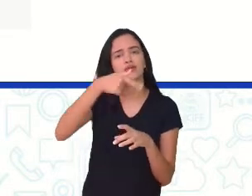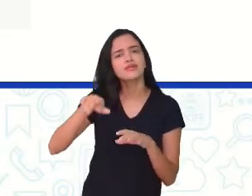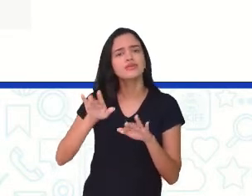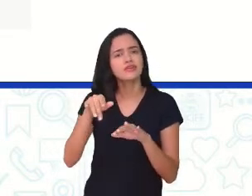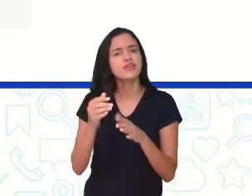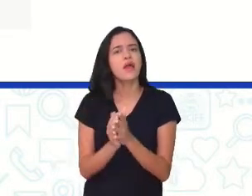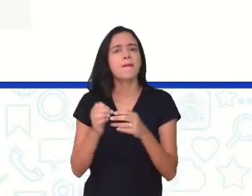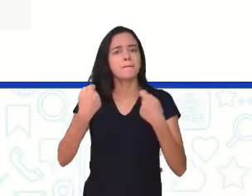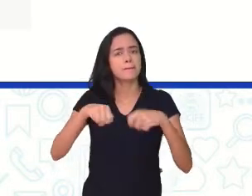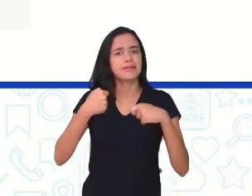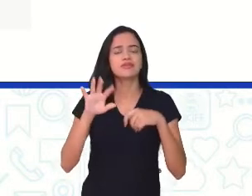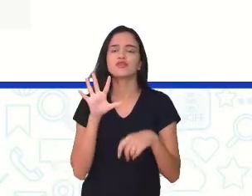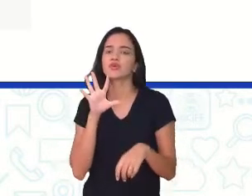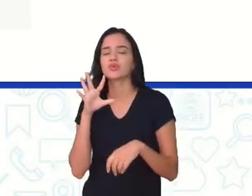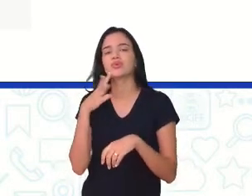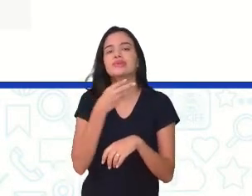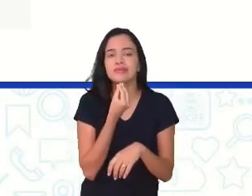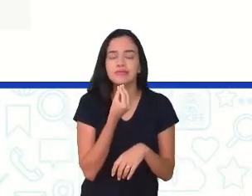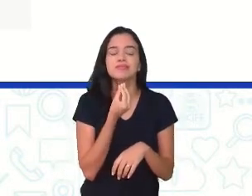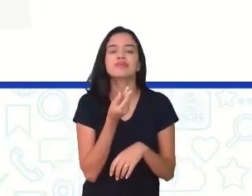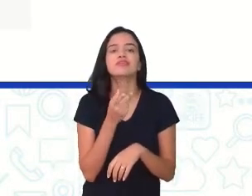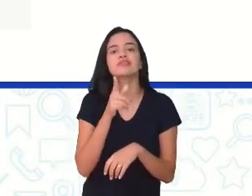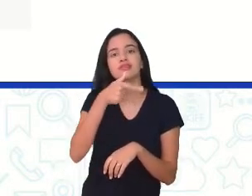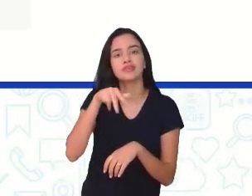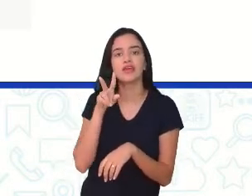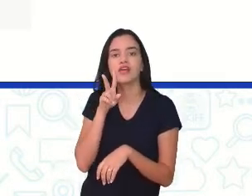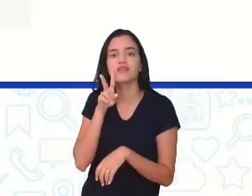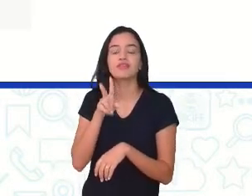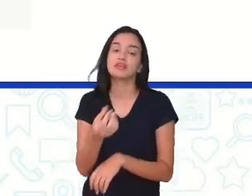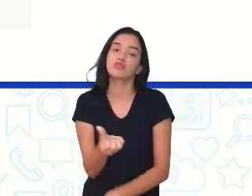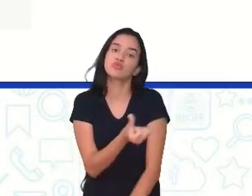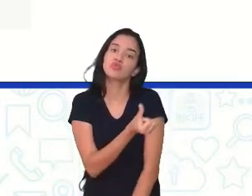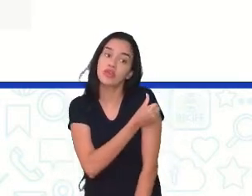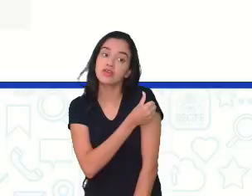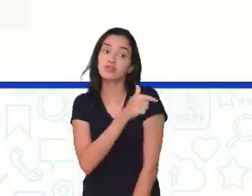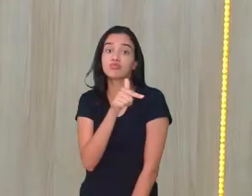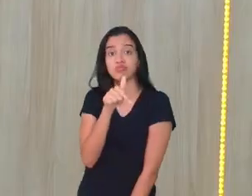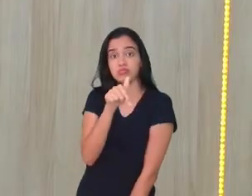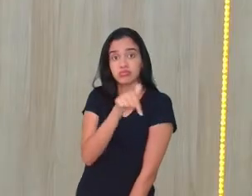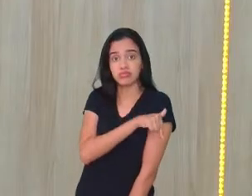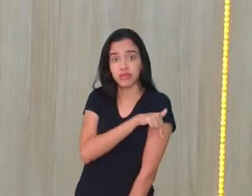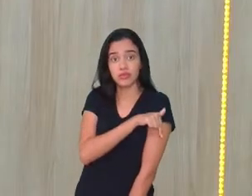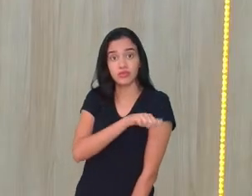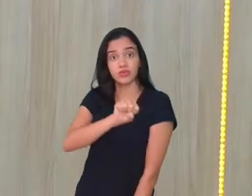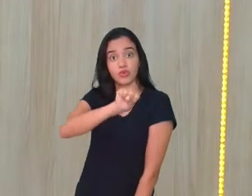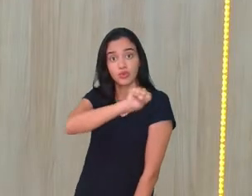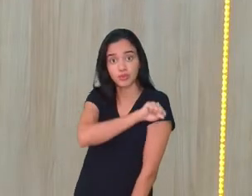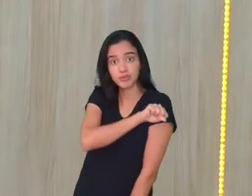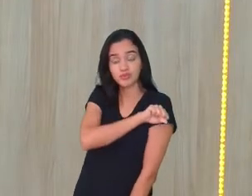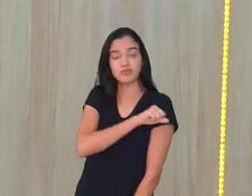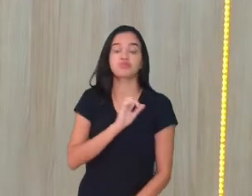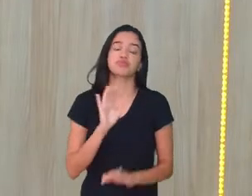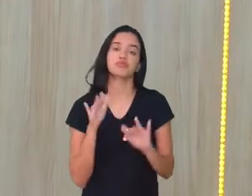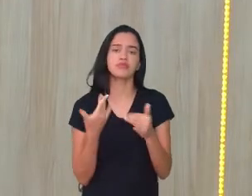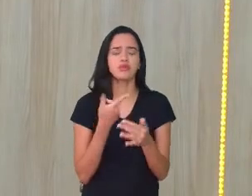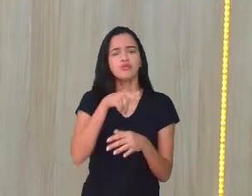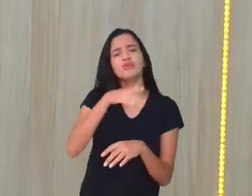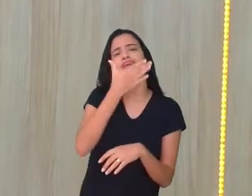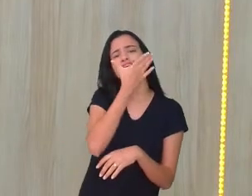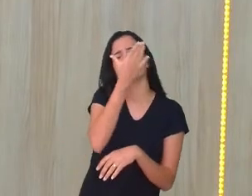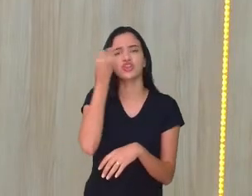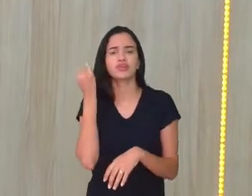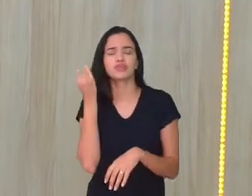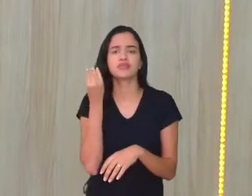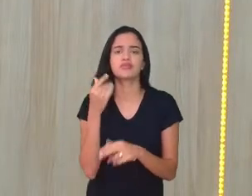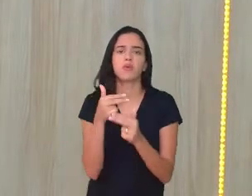precisa aí dos conhecimentos, tá? Que você viu aí no 6º ano, no 7º ano, no 8º ano. Então se você esqueceu aí de